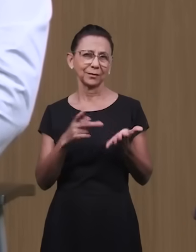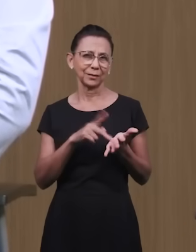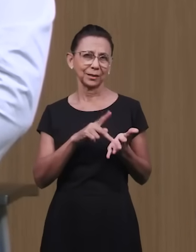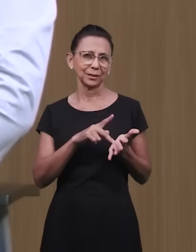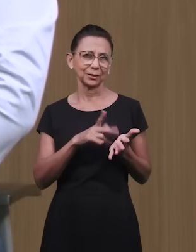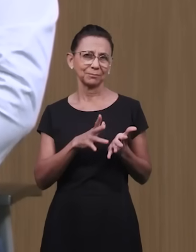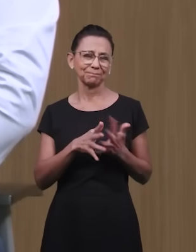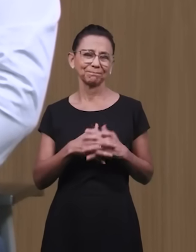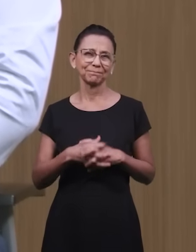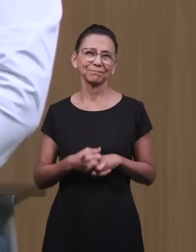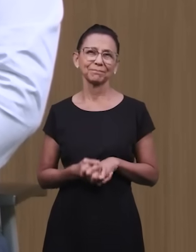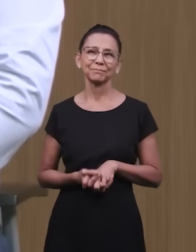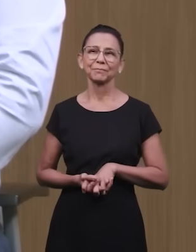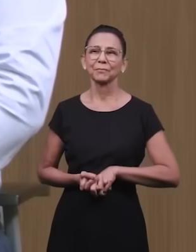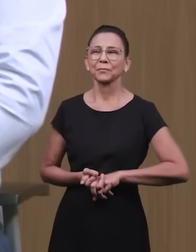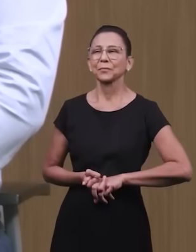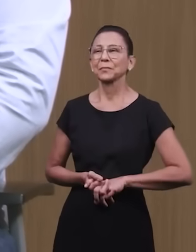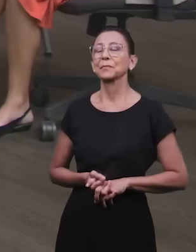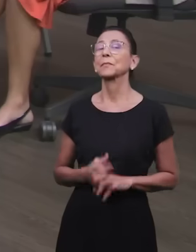gente pode lidar com isso, não pode?